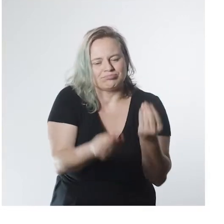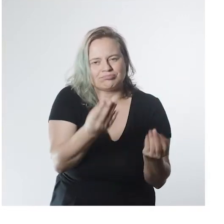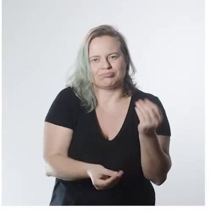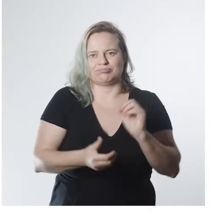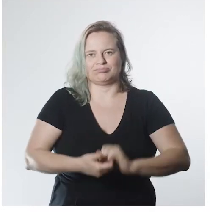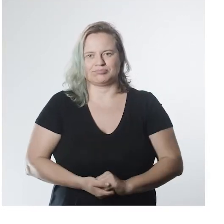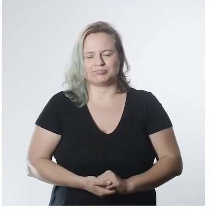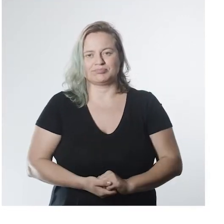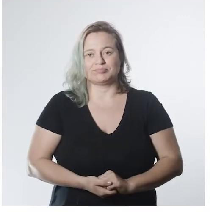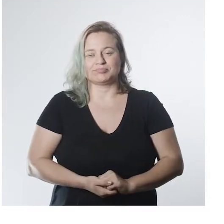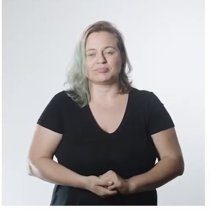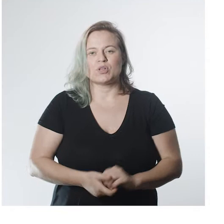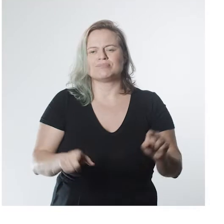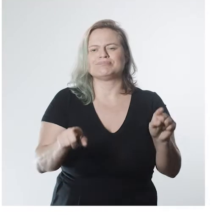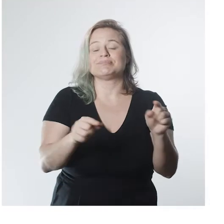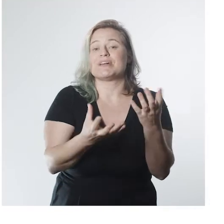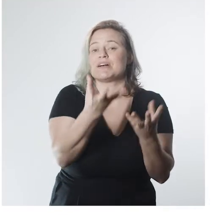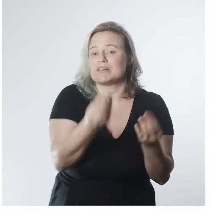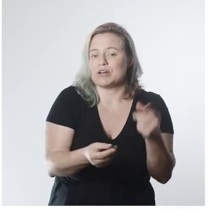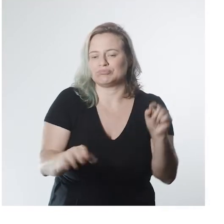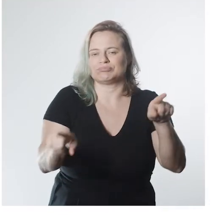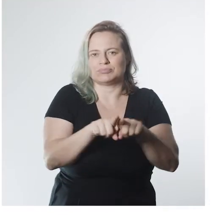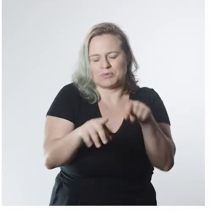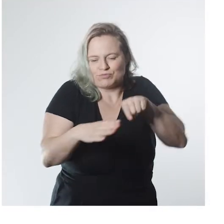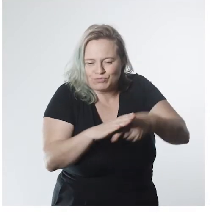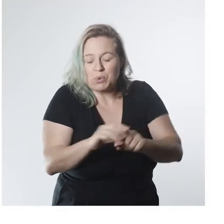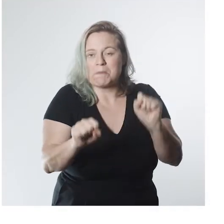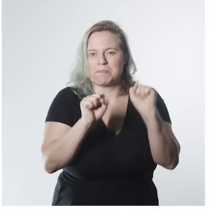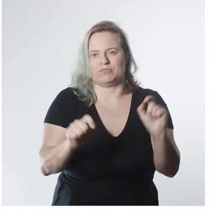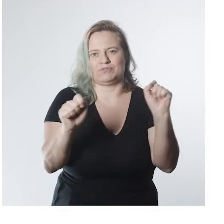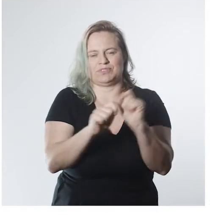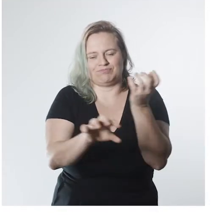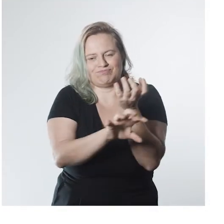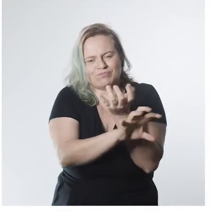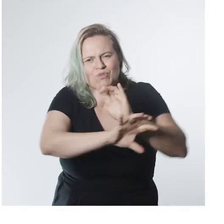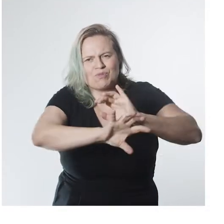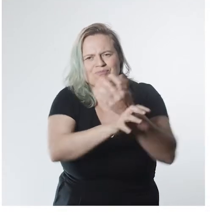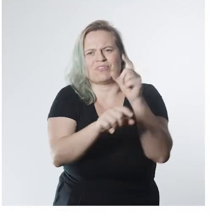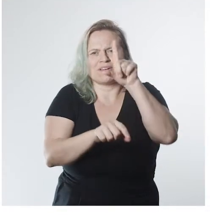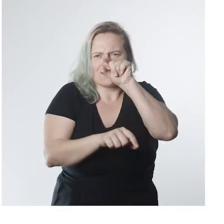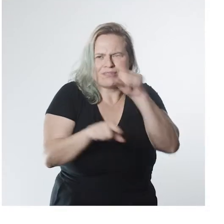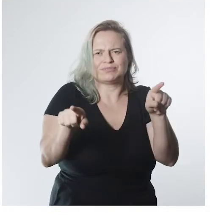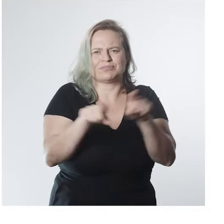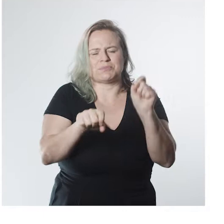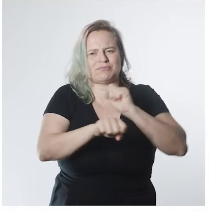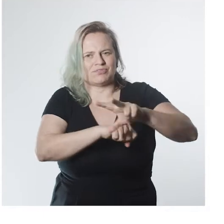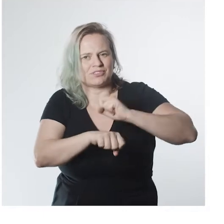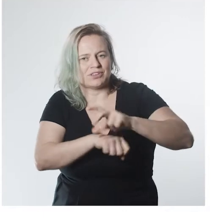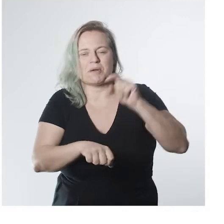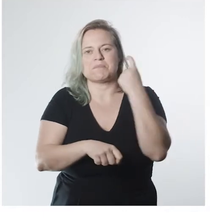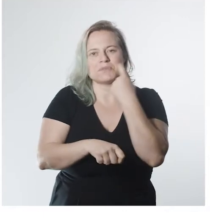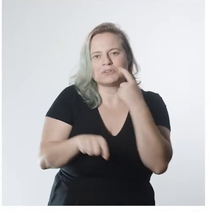Os caldos e fundos podem ser feitos à base de ossos, carne, peixe, aves ou vegetais. São a base da